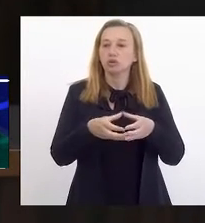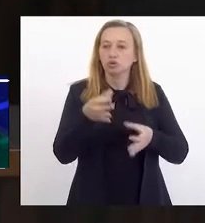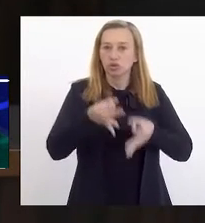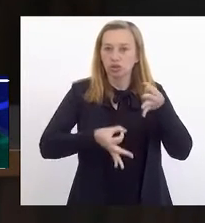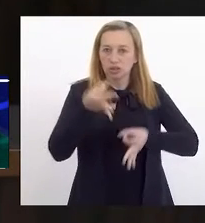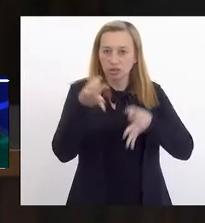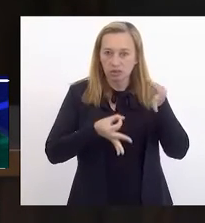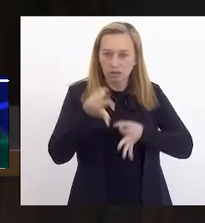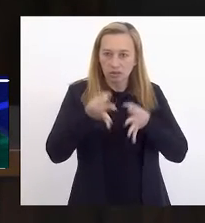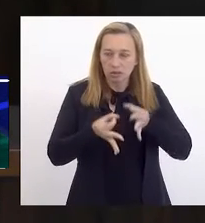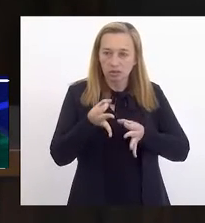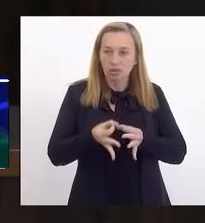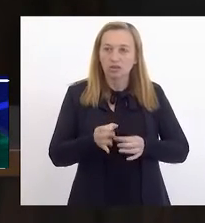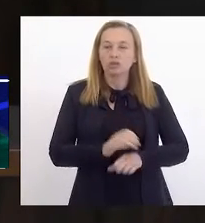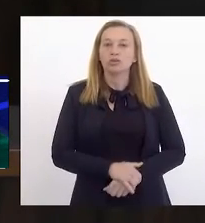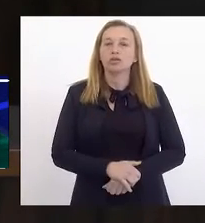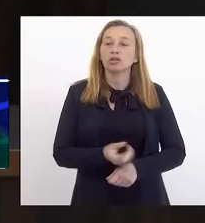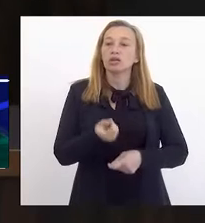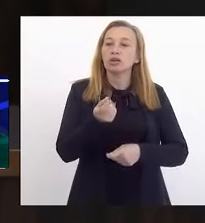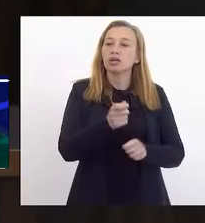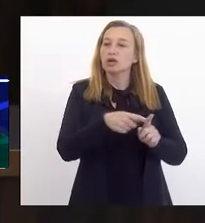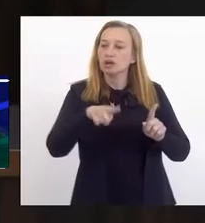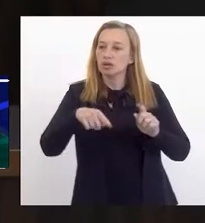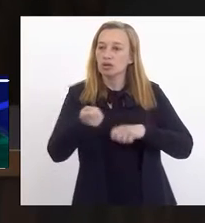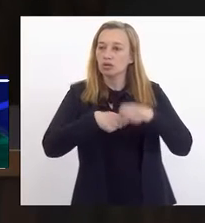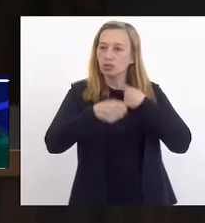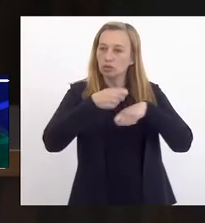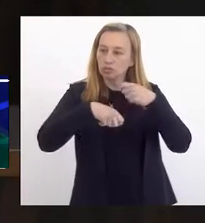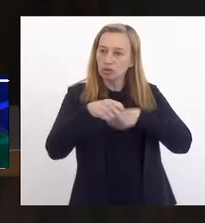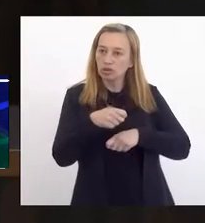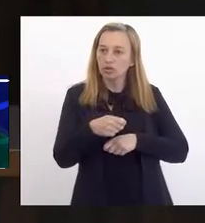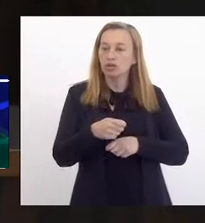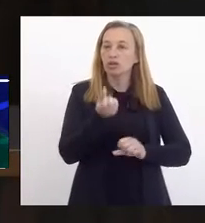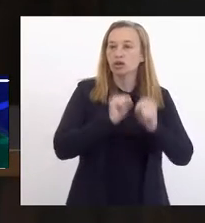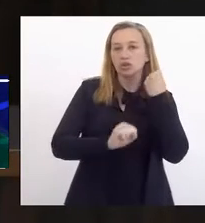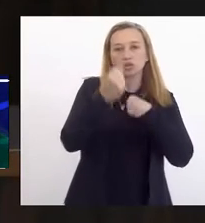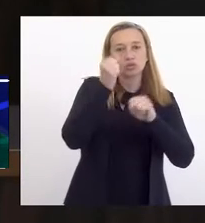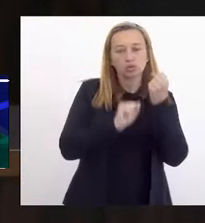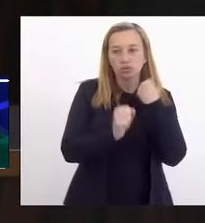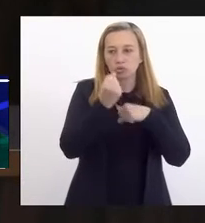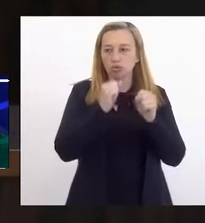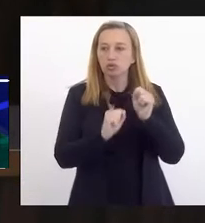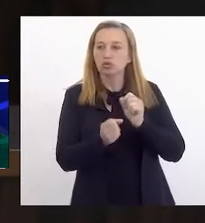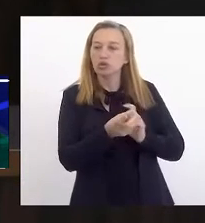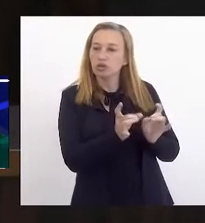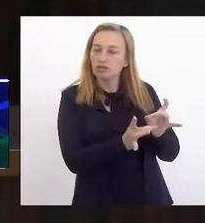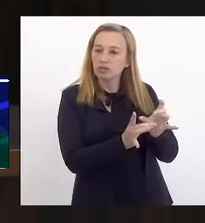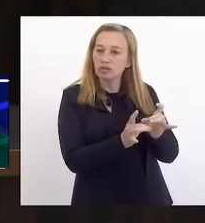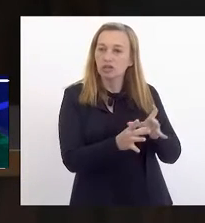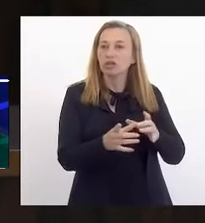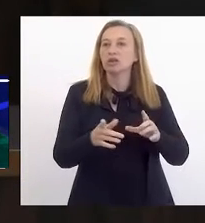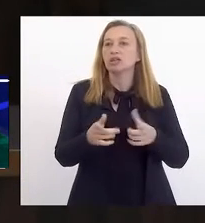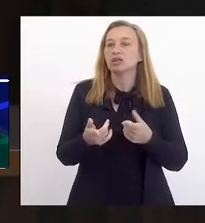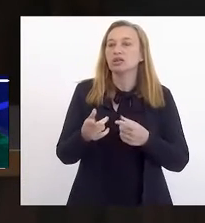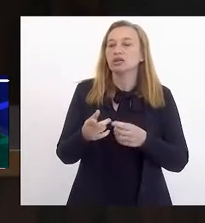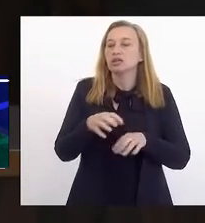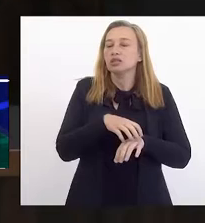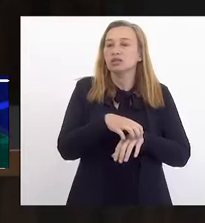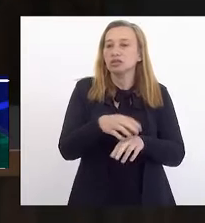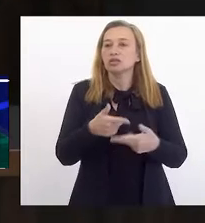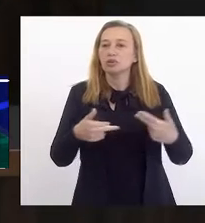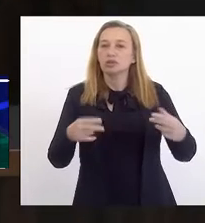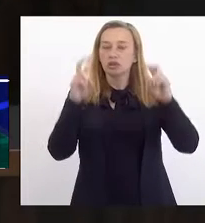Constituição e Justiça, de Economia, Indústria e Comércio, de Transporte, de Transportes, de